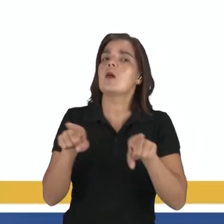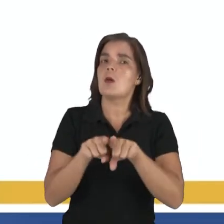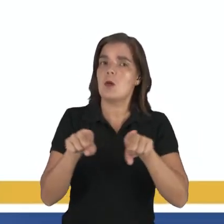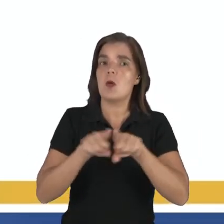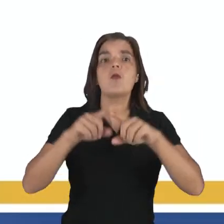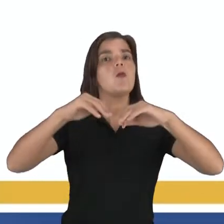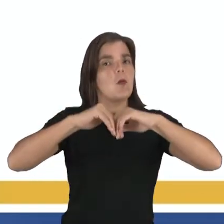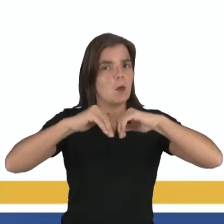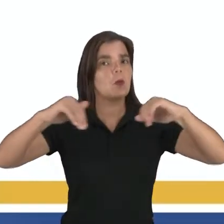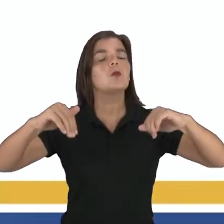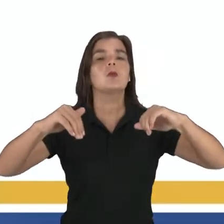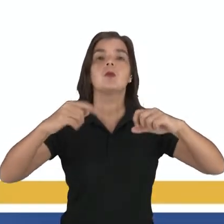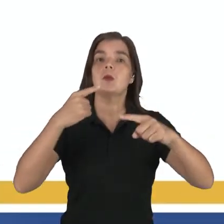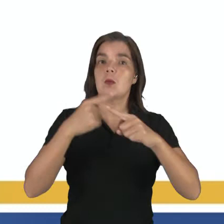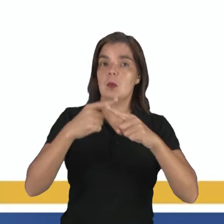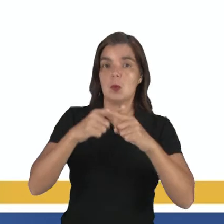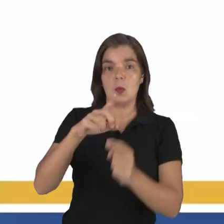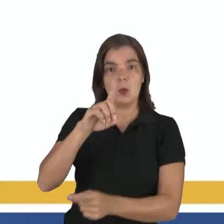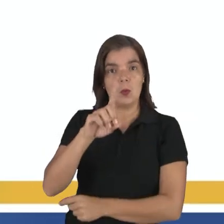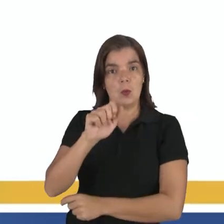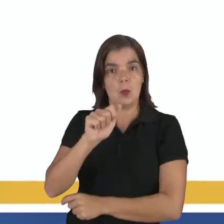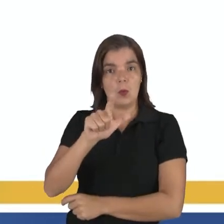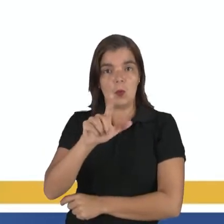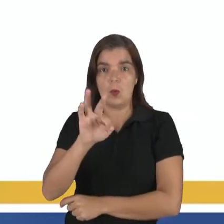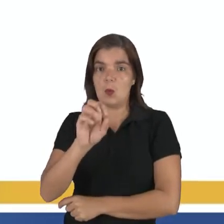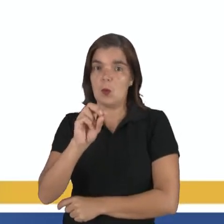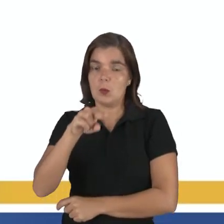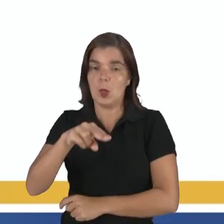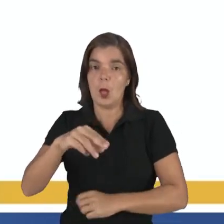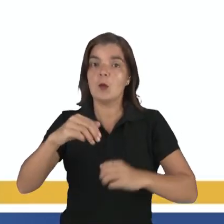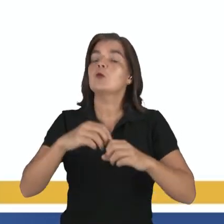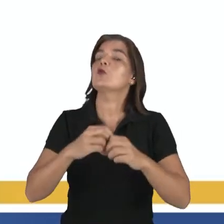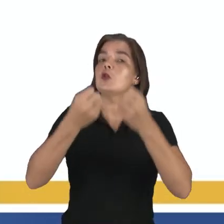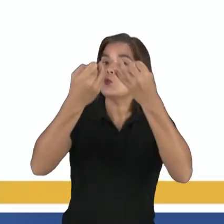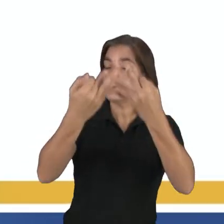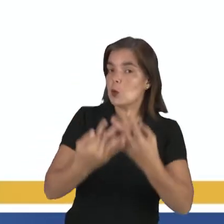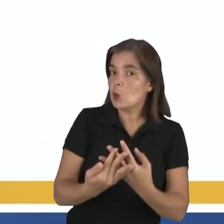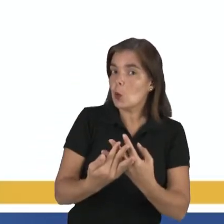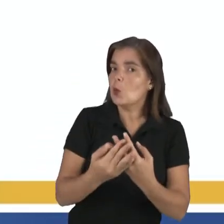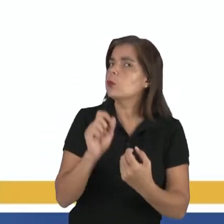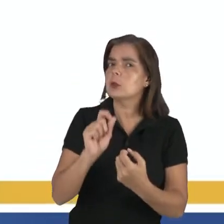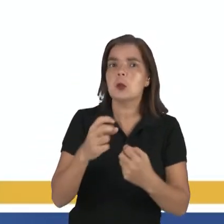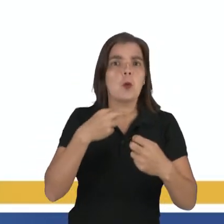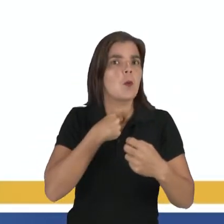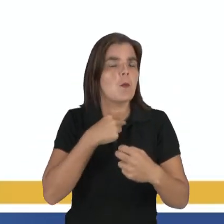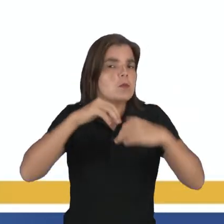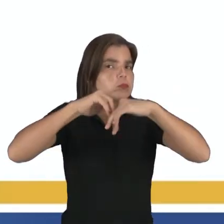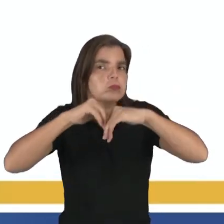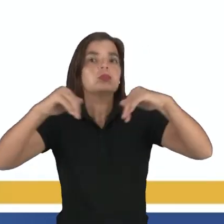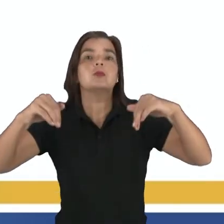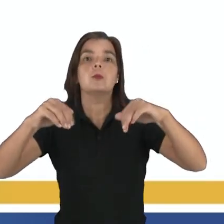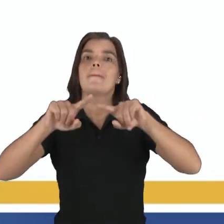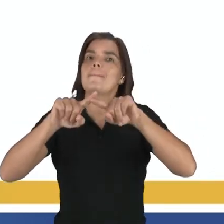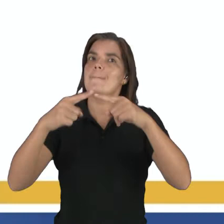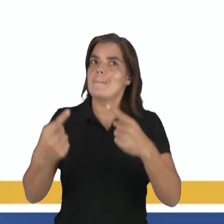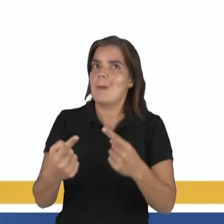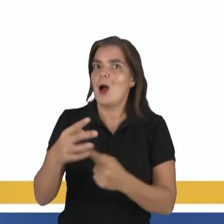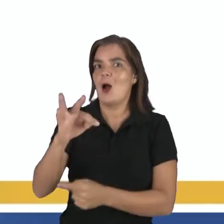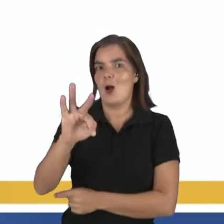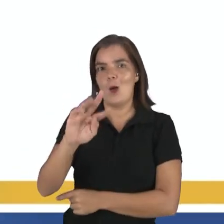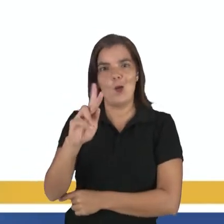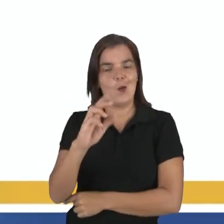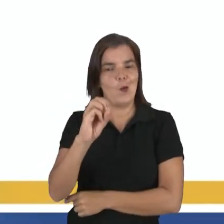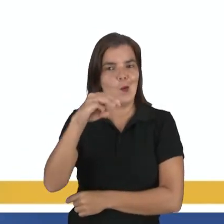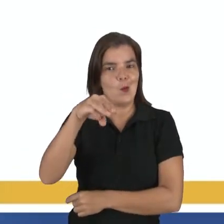era divisível, porque Dalton falou que o átomo seria indivisível. Já para Thomson, através desses experimentos